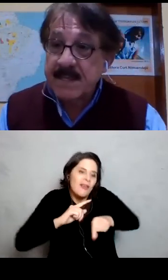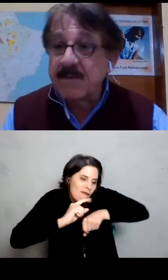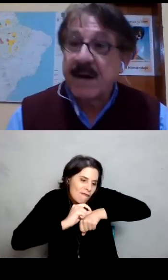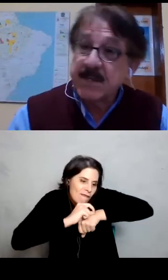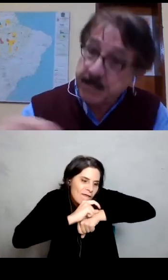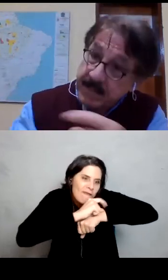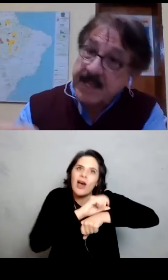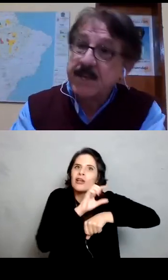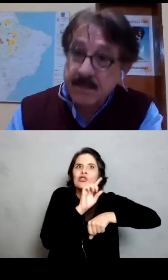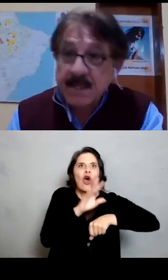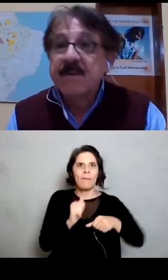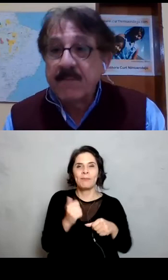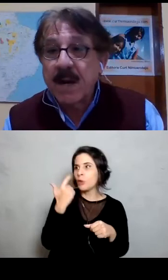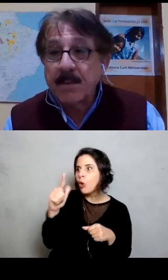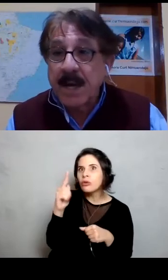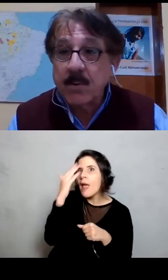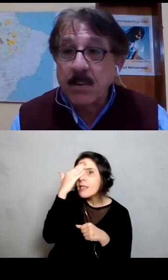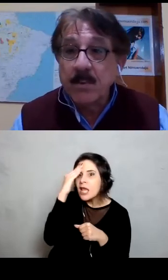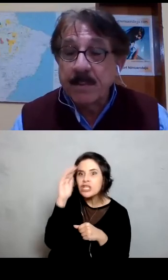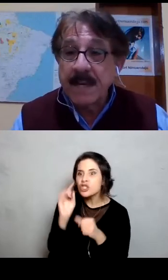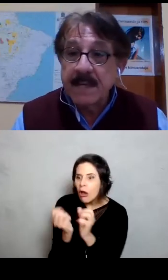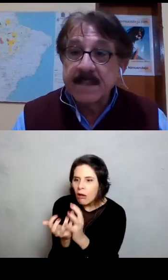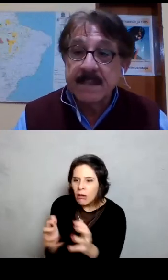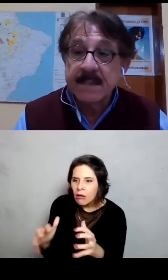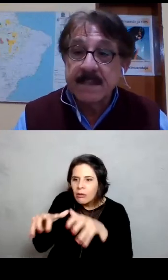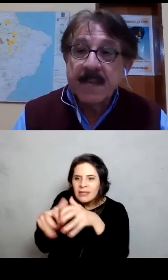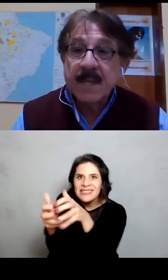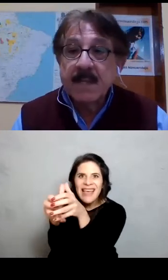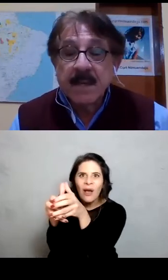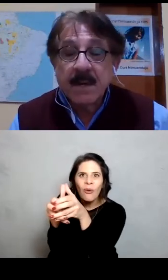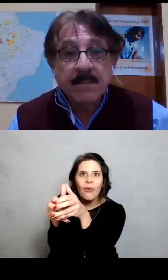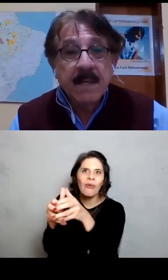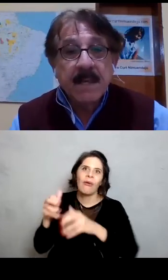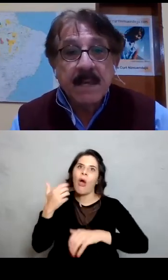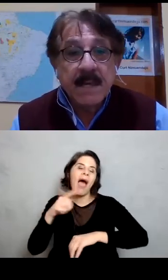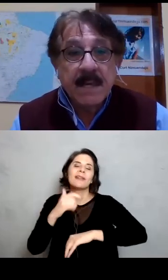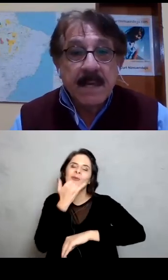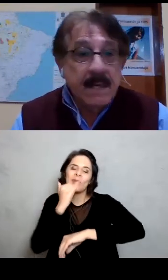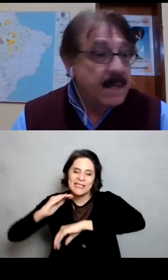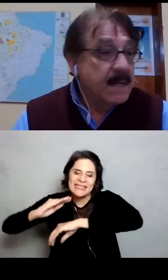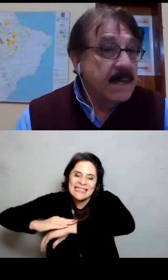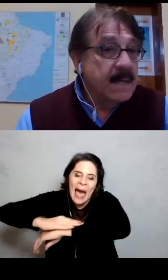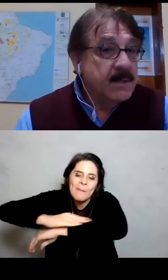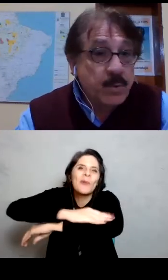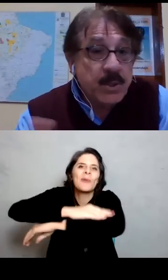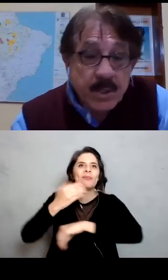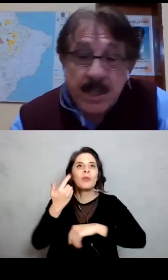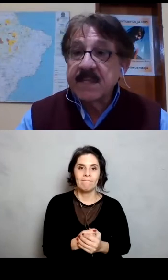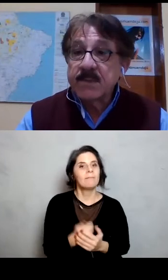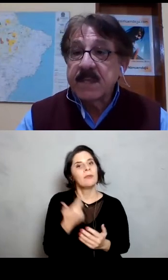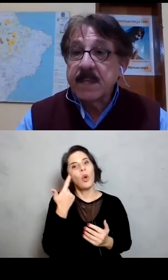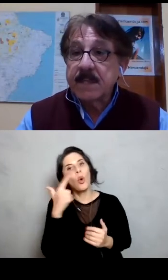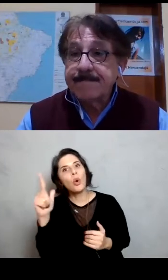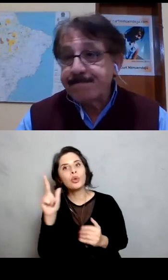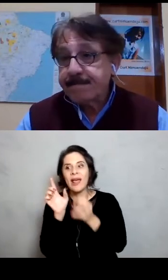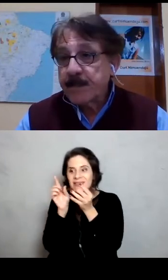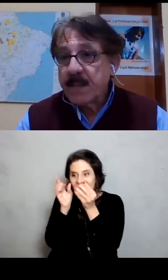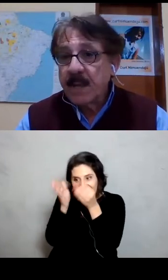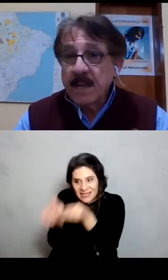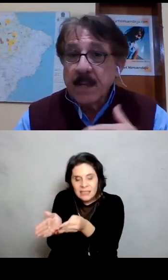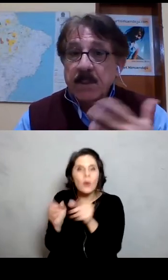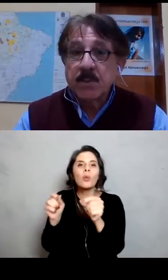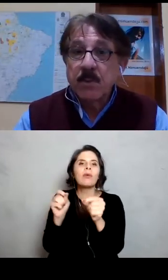justamente porque são vários, que criam vocabulário comum para eles, né? Então, tudo isso cria uma